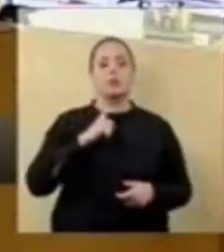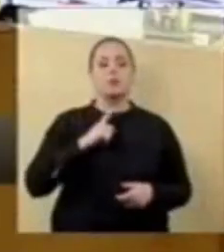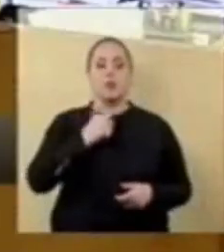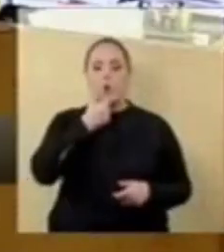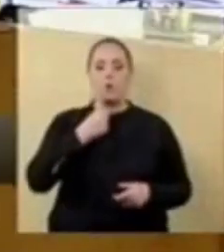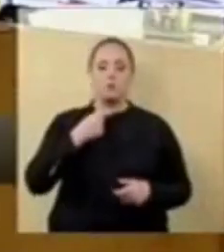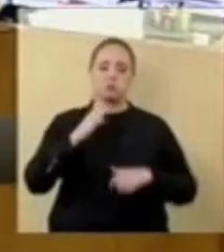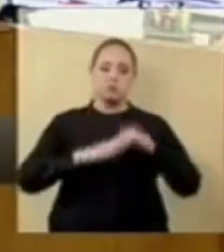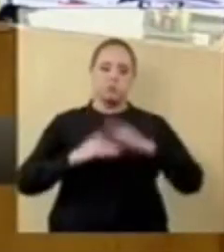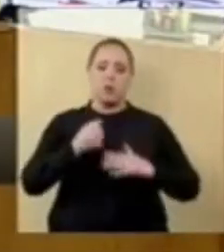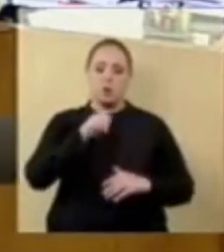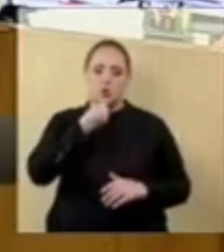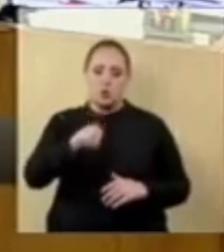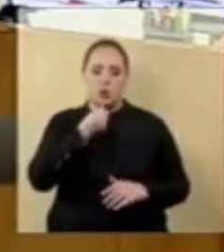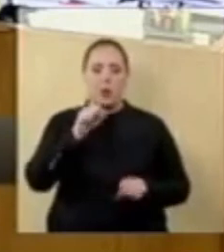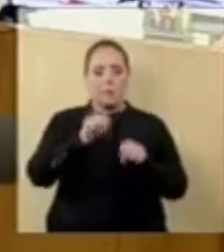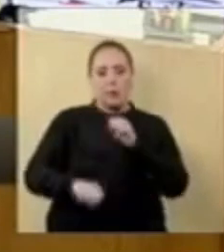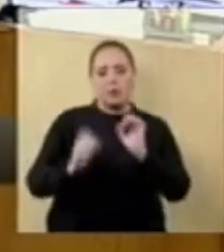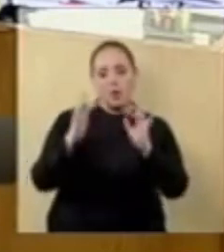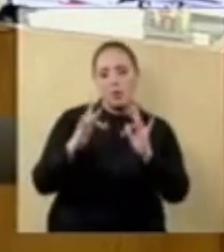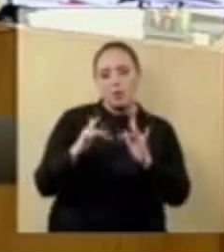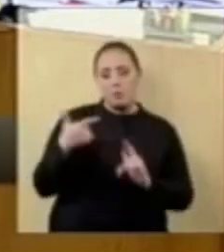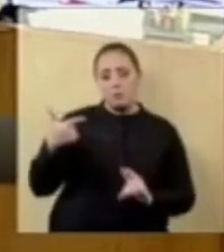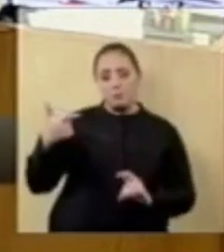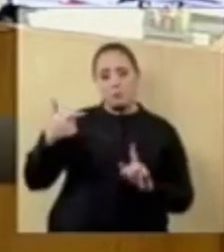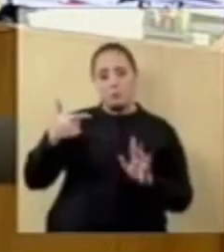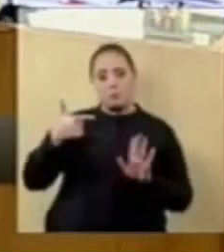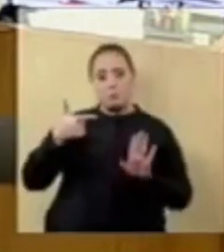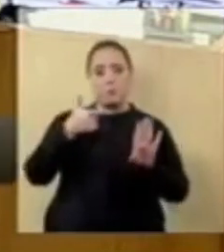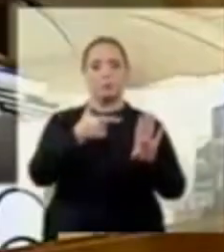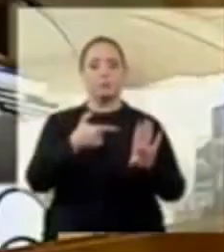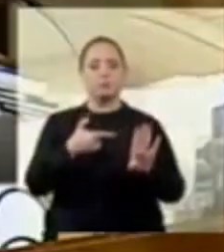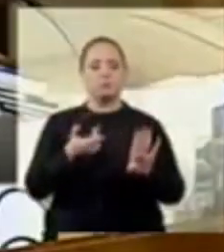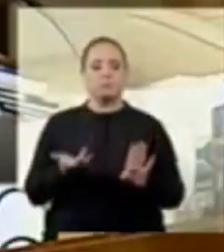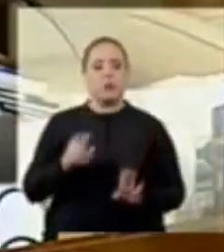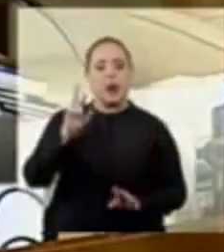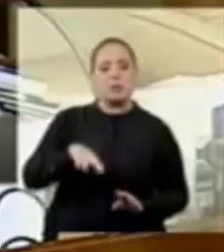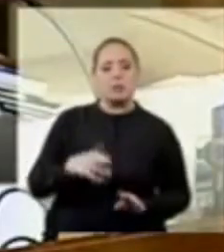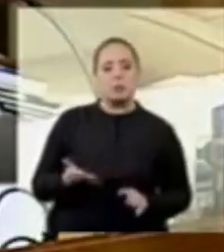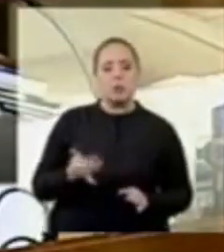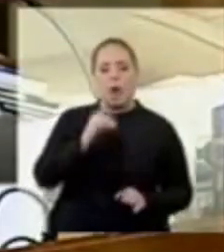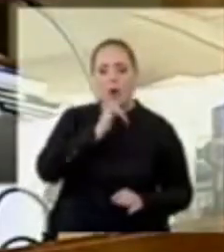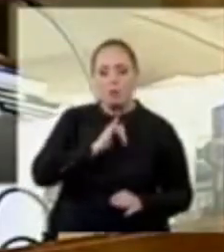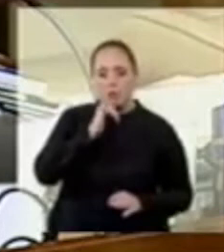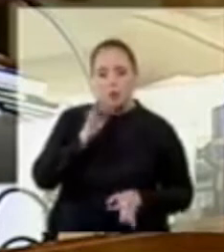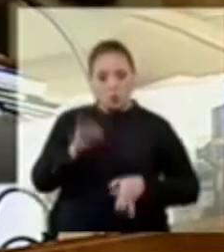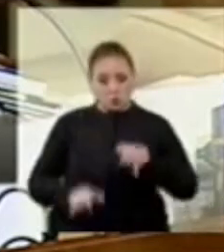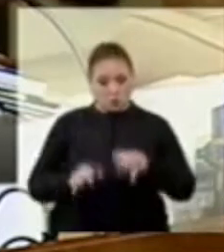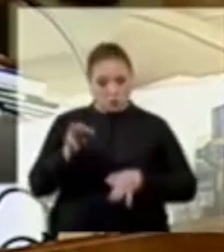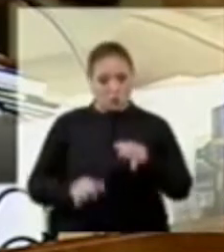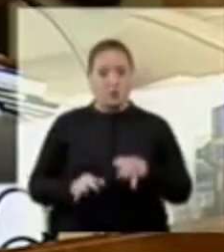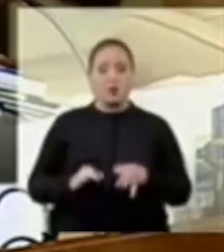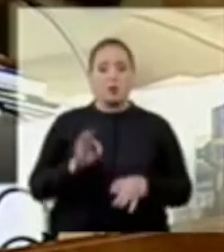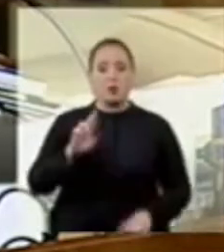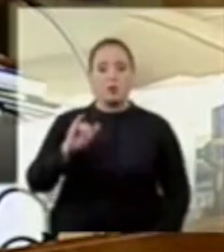que matou a namorada com um tiro pelas costas por um motivo fútil foi julgado e condenado pelo tribunal do júri